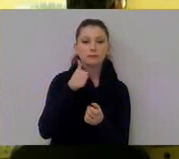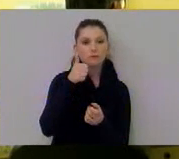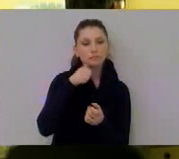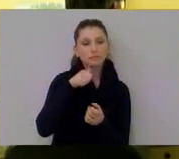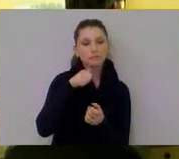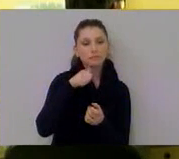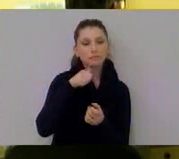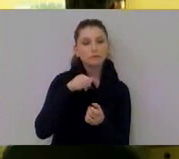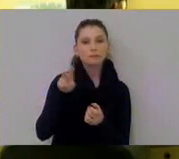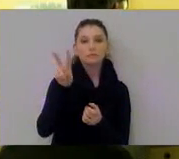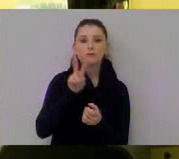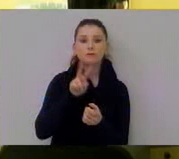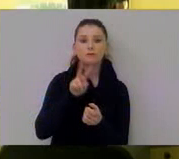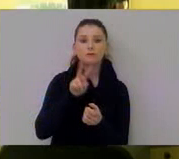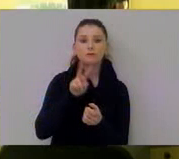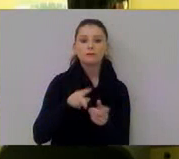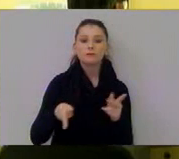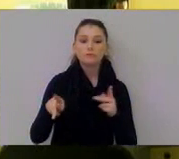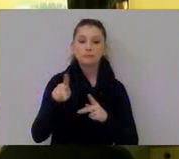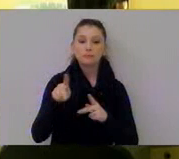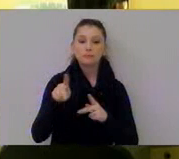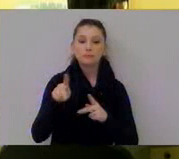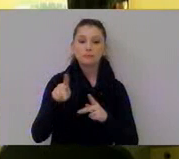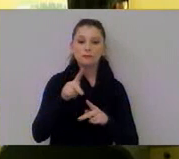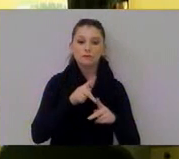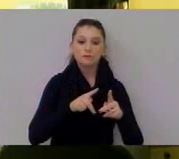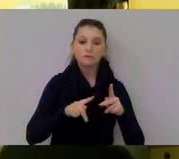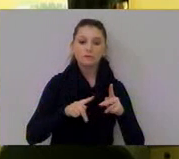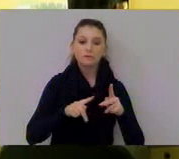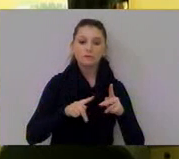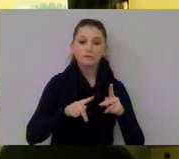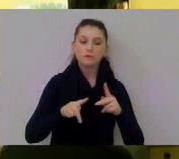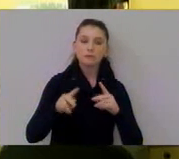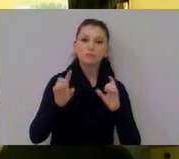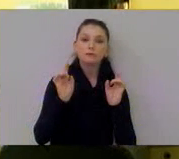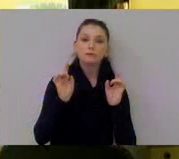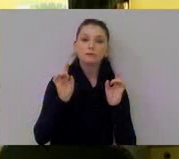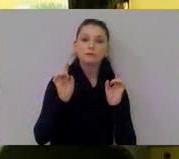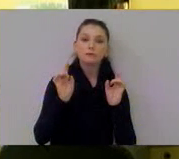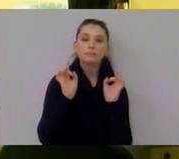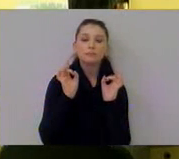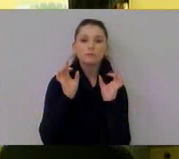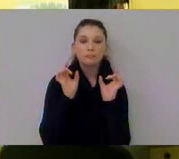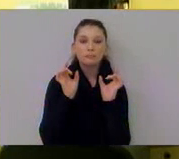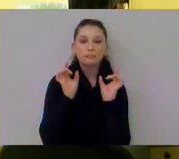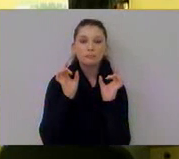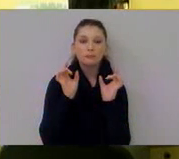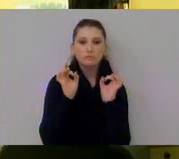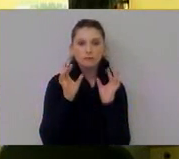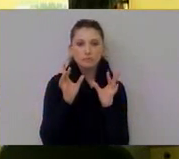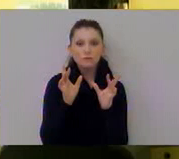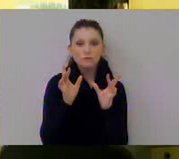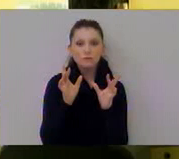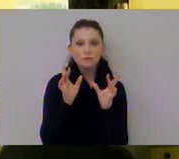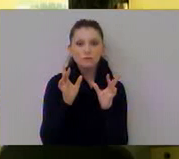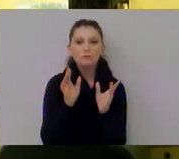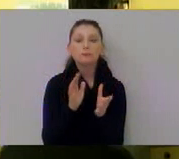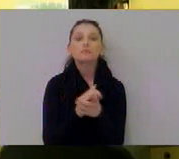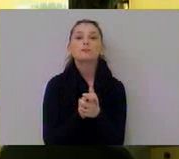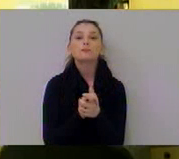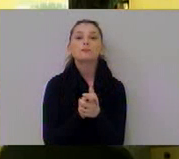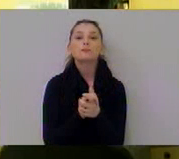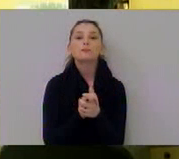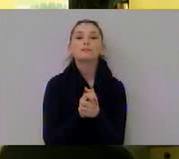em especial, a patrulha que nos assiste, queria cumprimentar